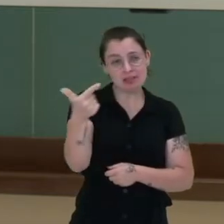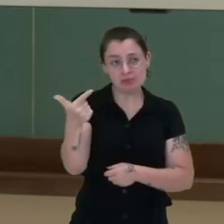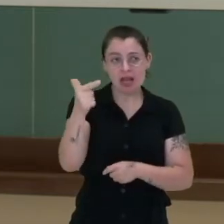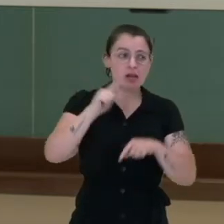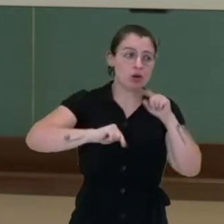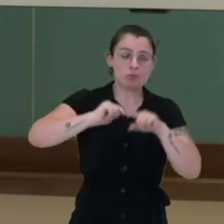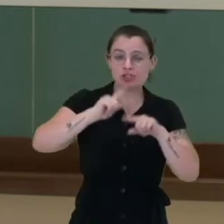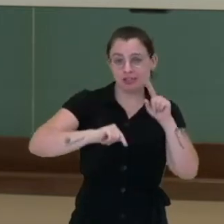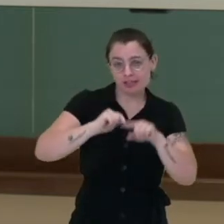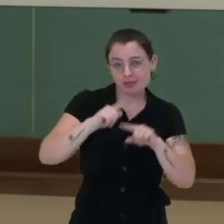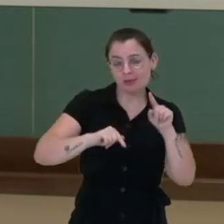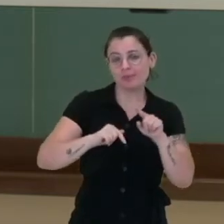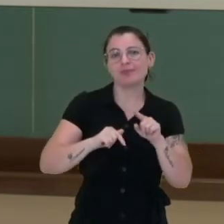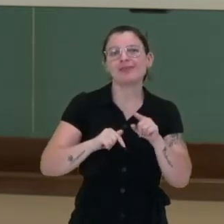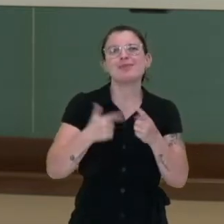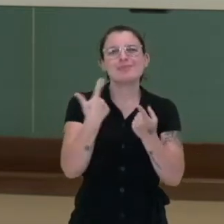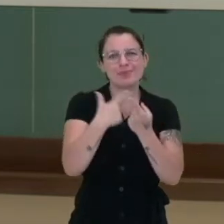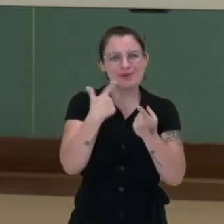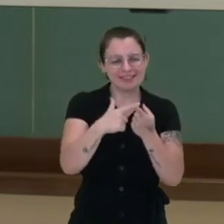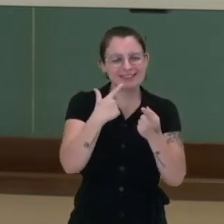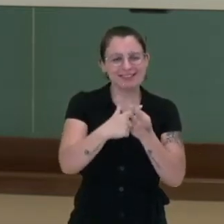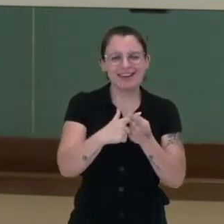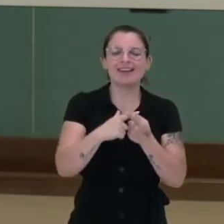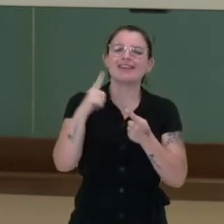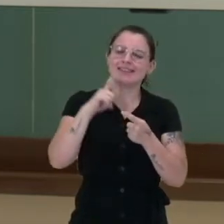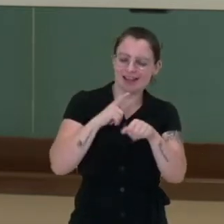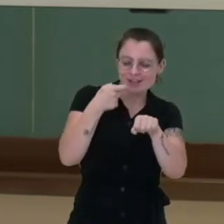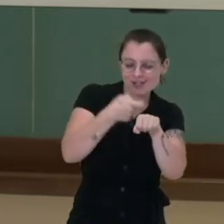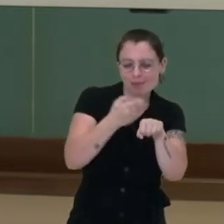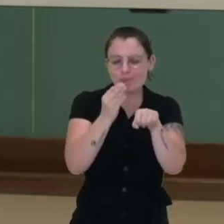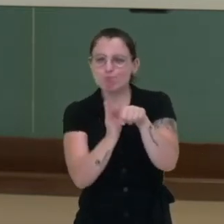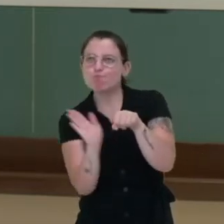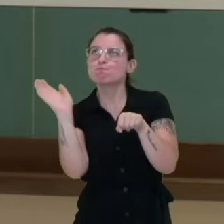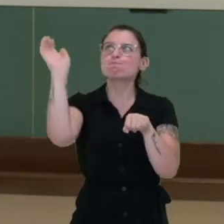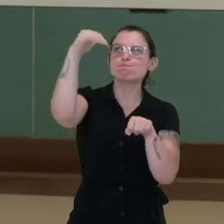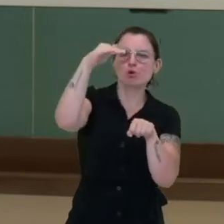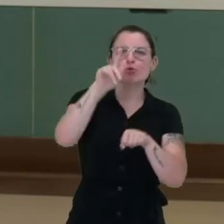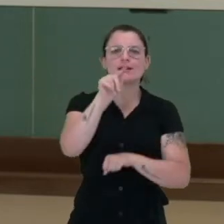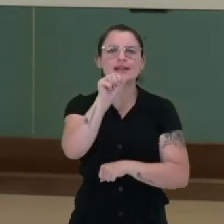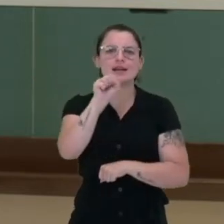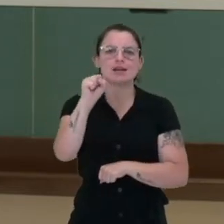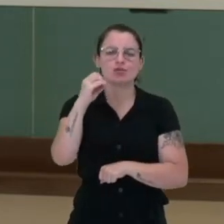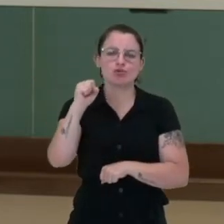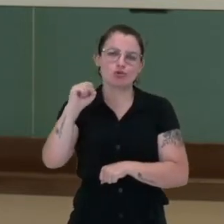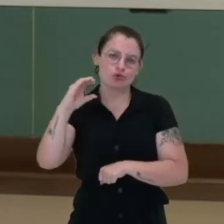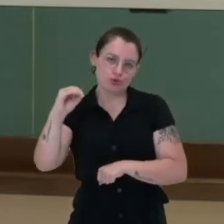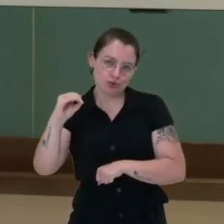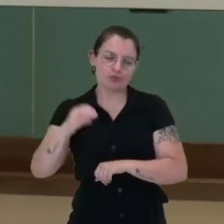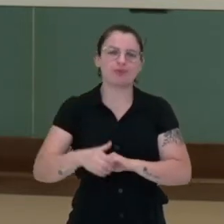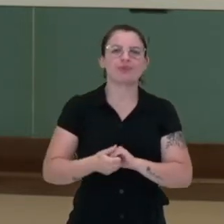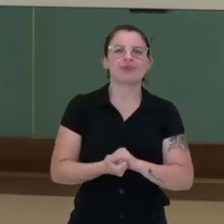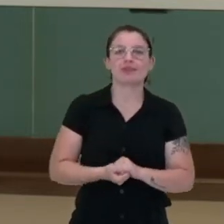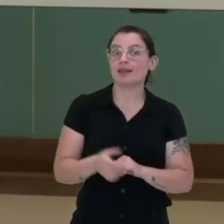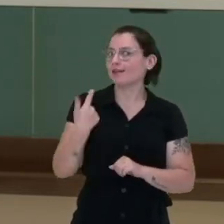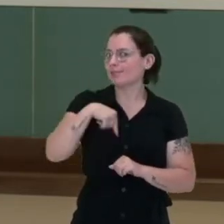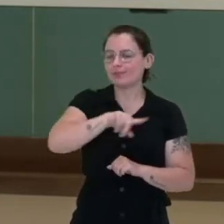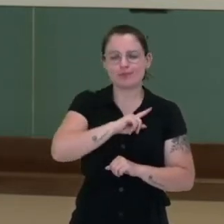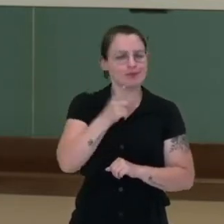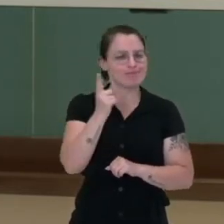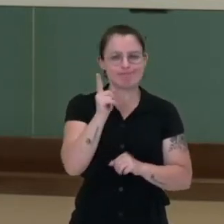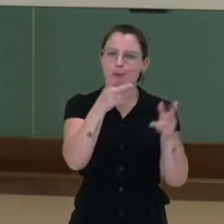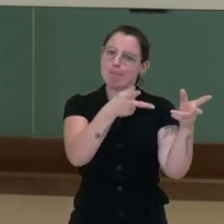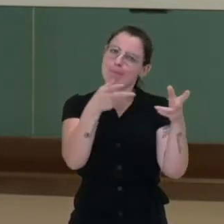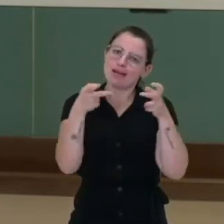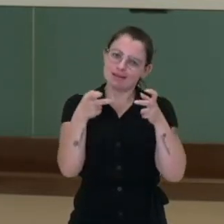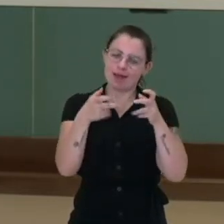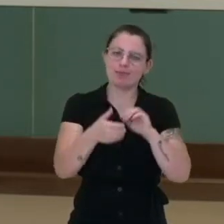Porque saltou, passou do estado sólido para o estado de vapor. E a gente não percebe essa